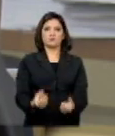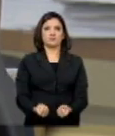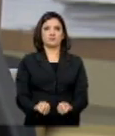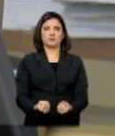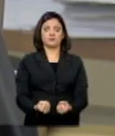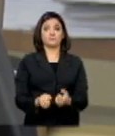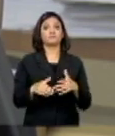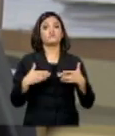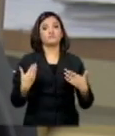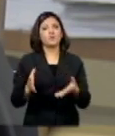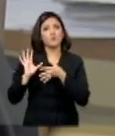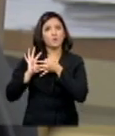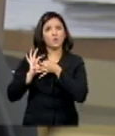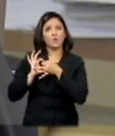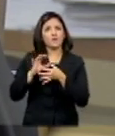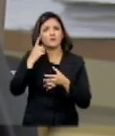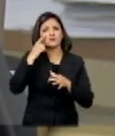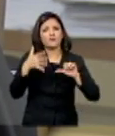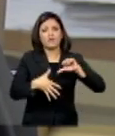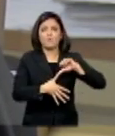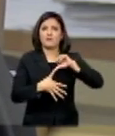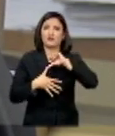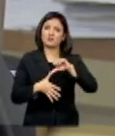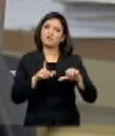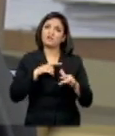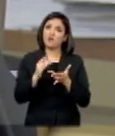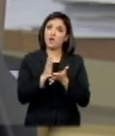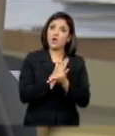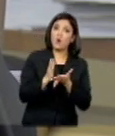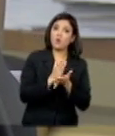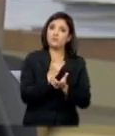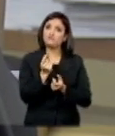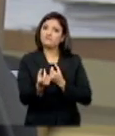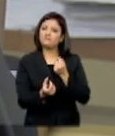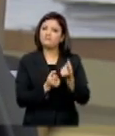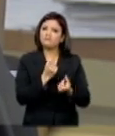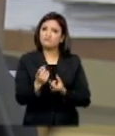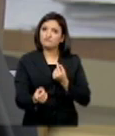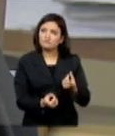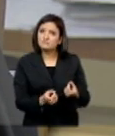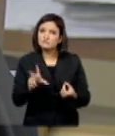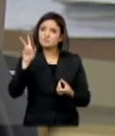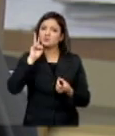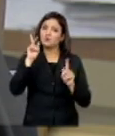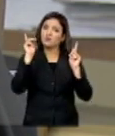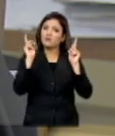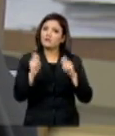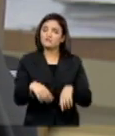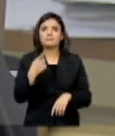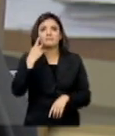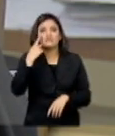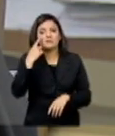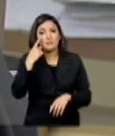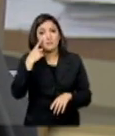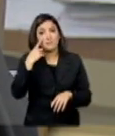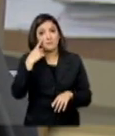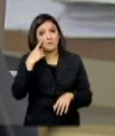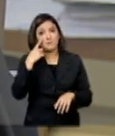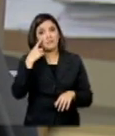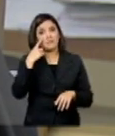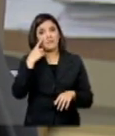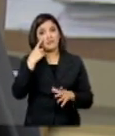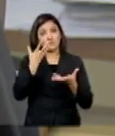contexto da américa latina existem determinados casos que permitem vislumbrar as consequências do acolhimento do pedido formulado